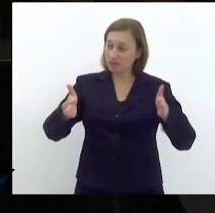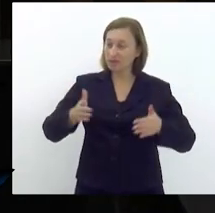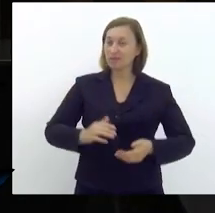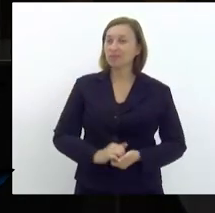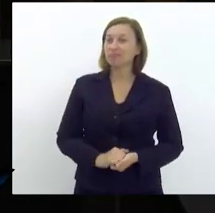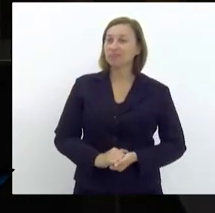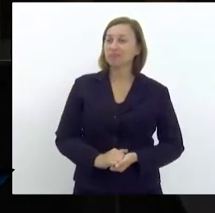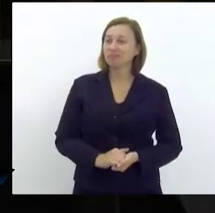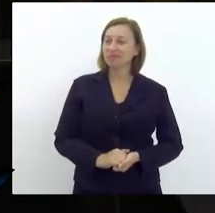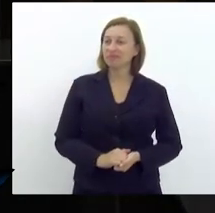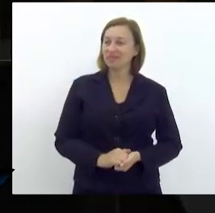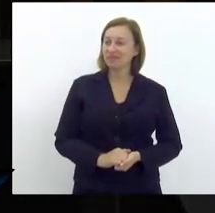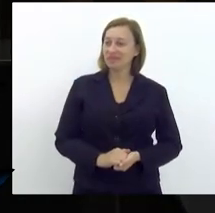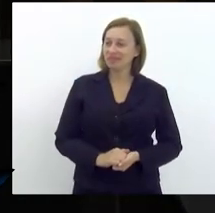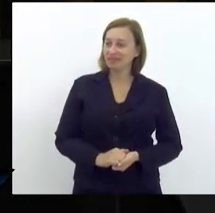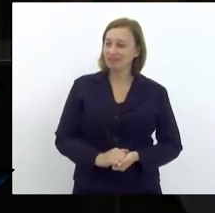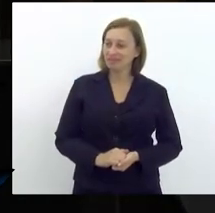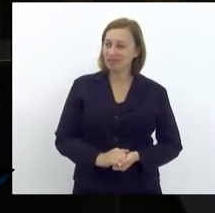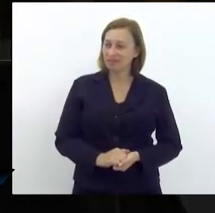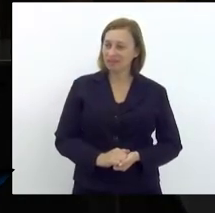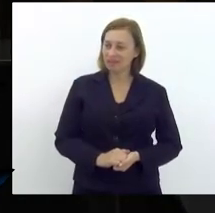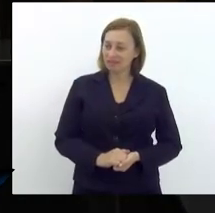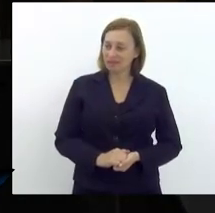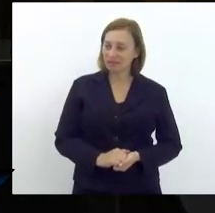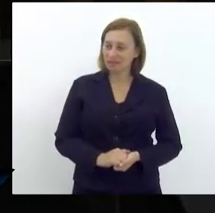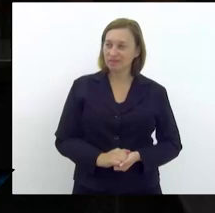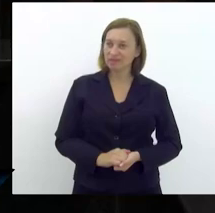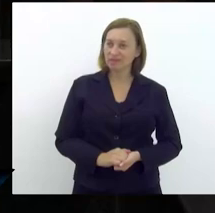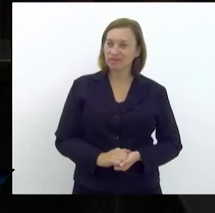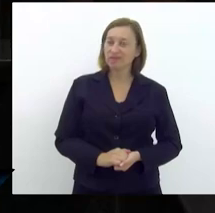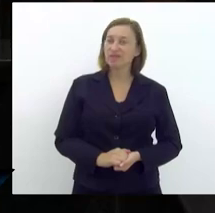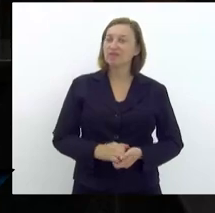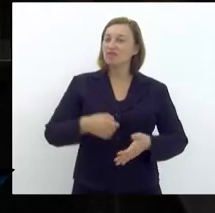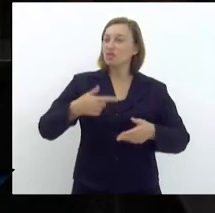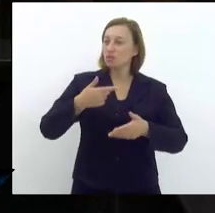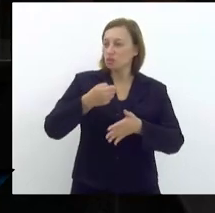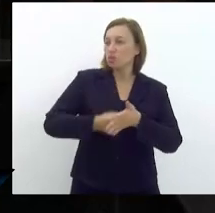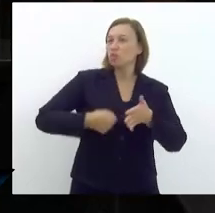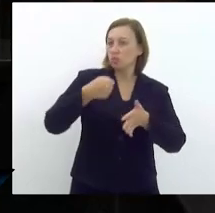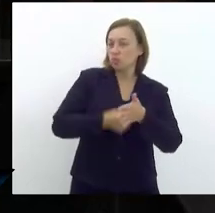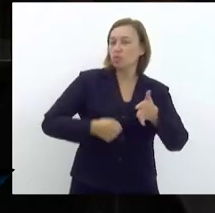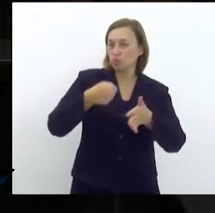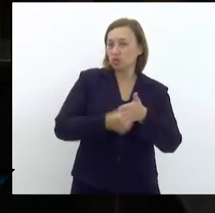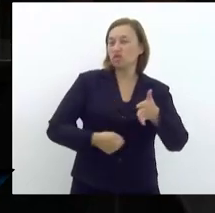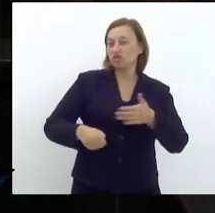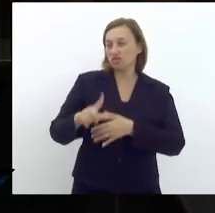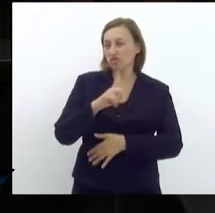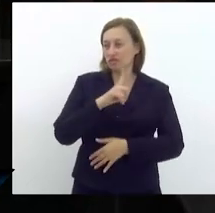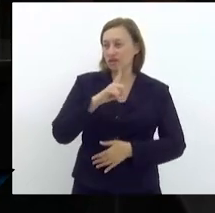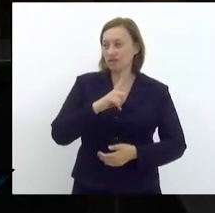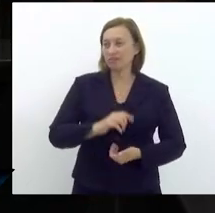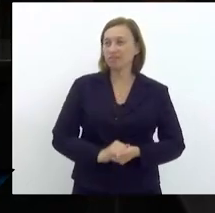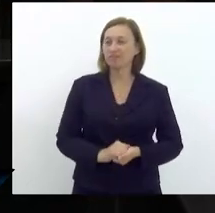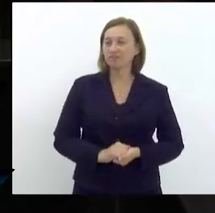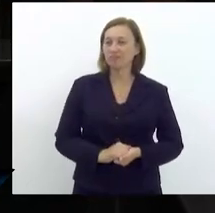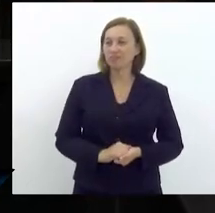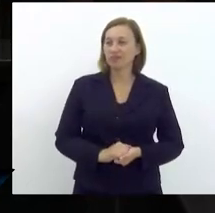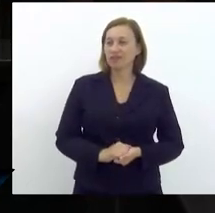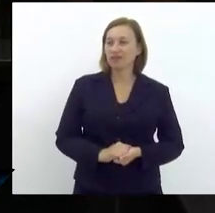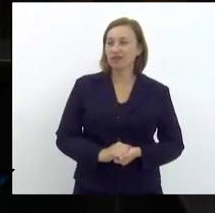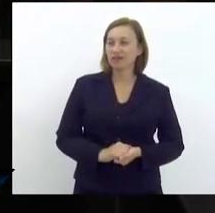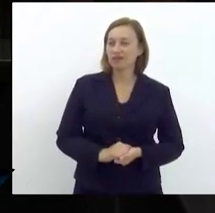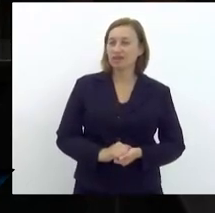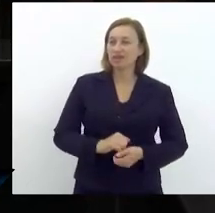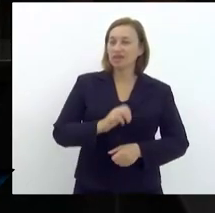tivemos que travar muitas lutas e uma delas foi pelo Estado